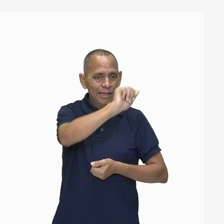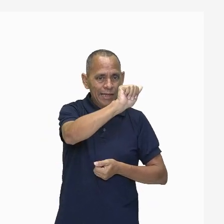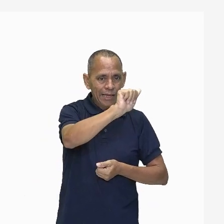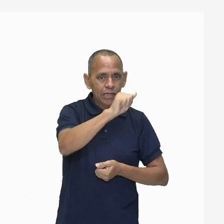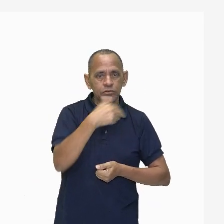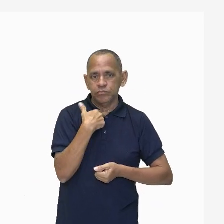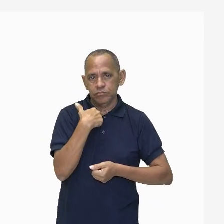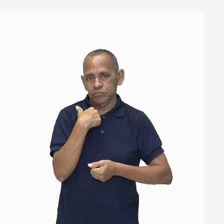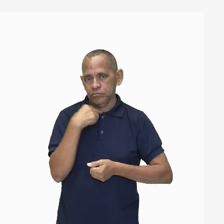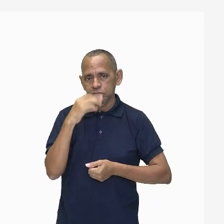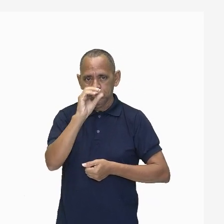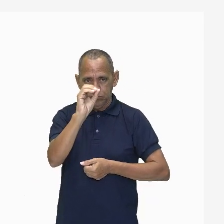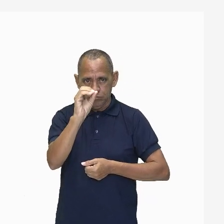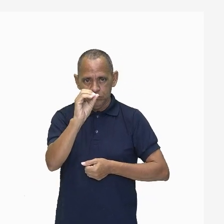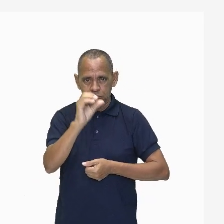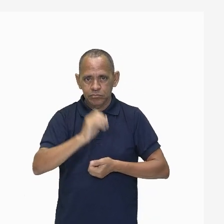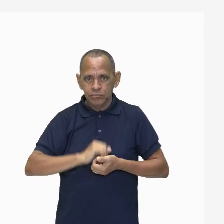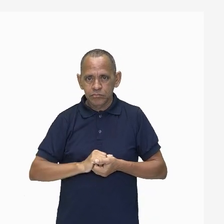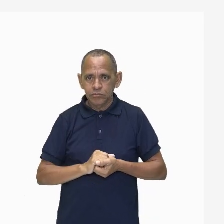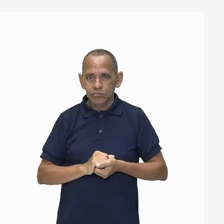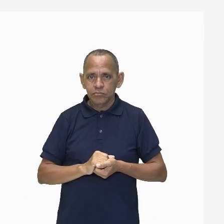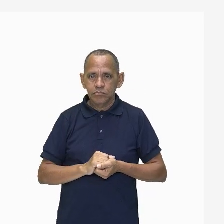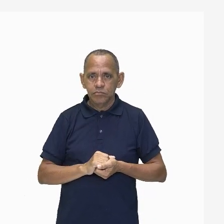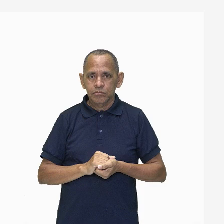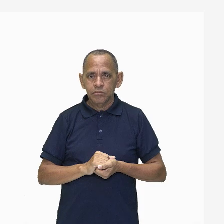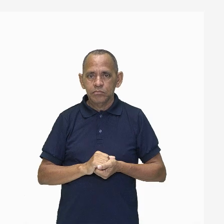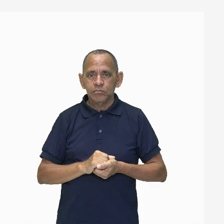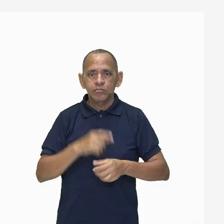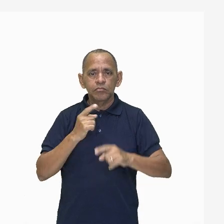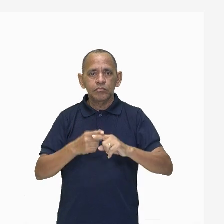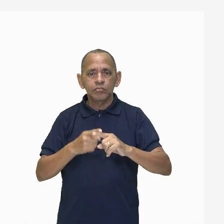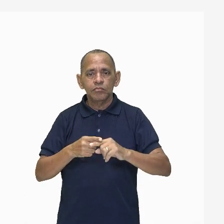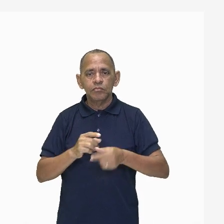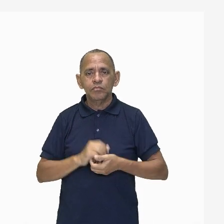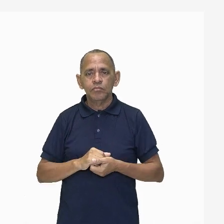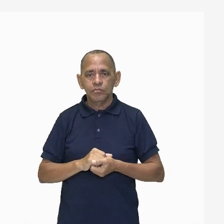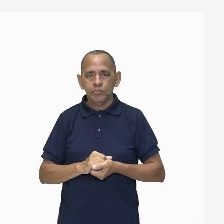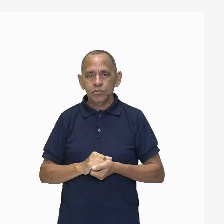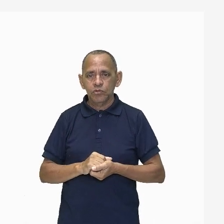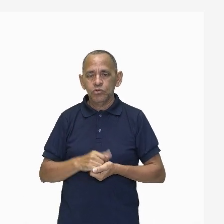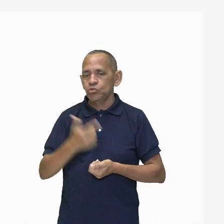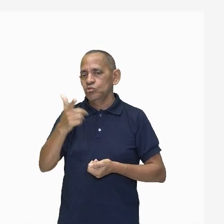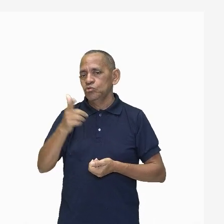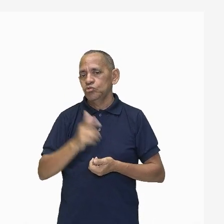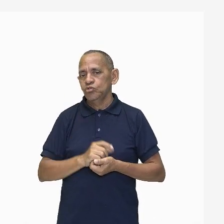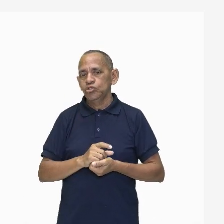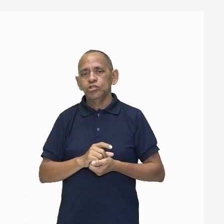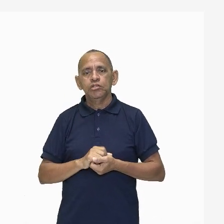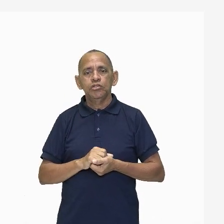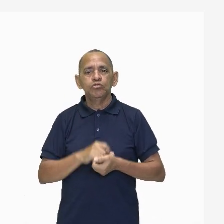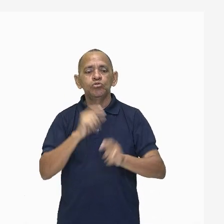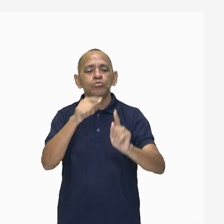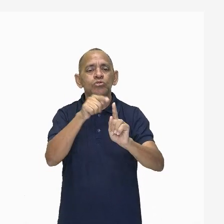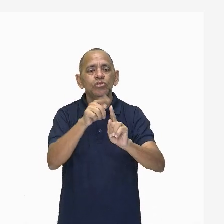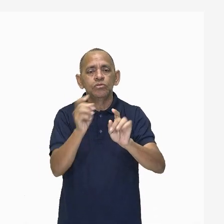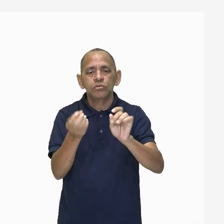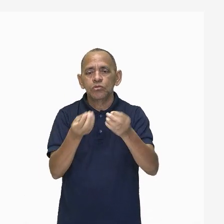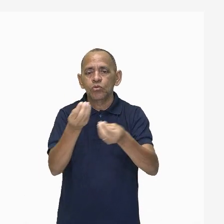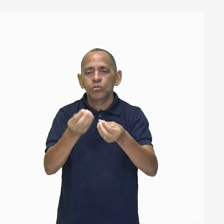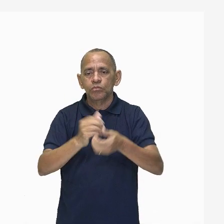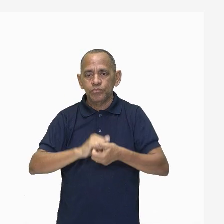Porque se o a for 0, então isso daqui vai zerar. E aí, não teremos, então, a forma ax mais b, ok? A